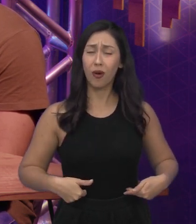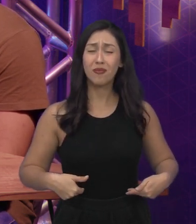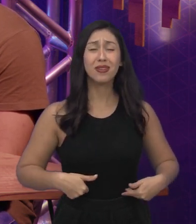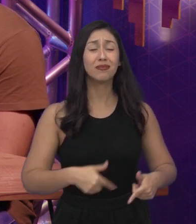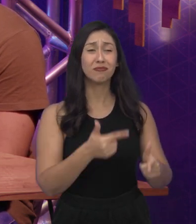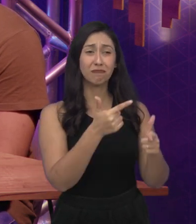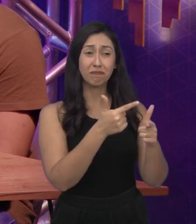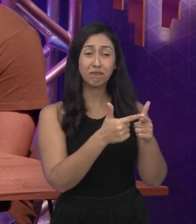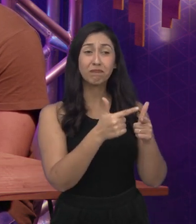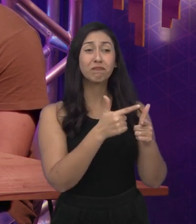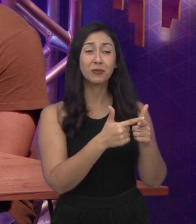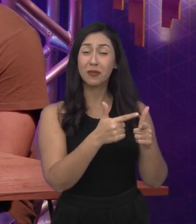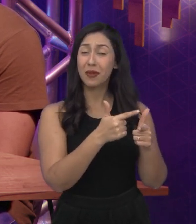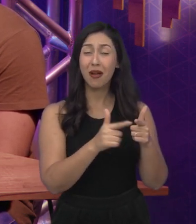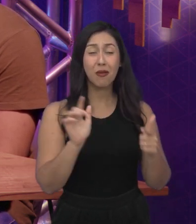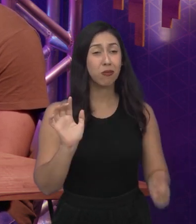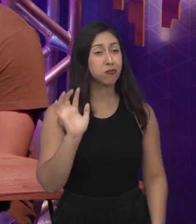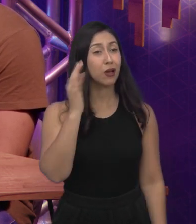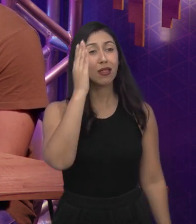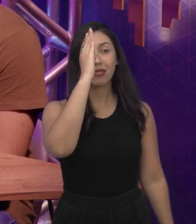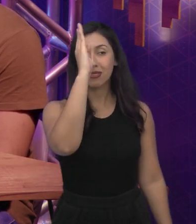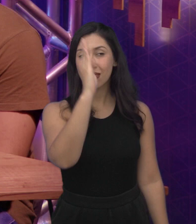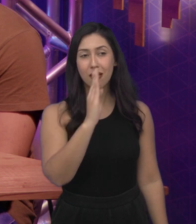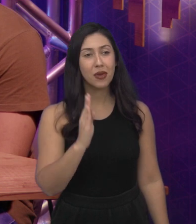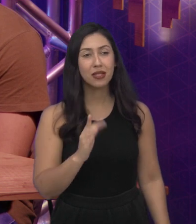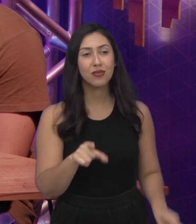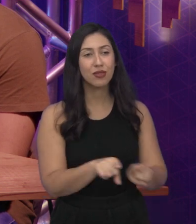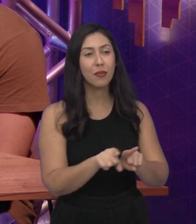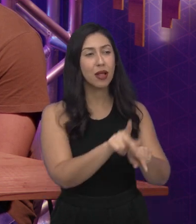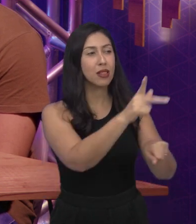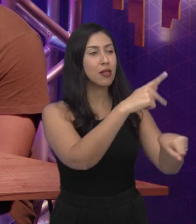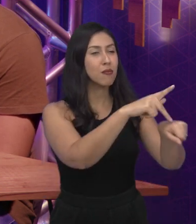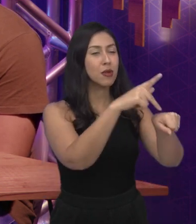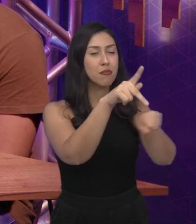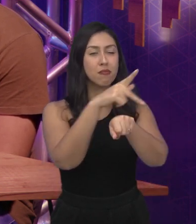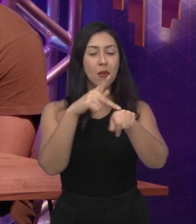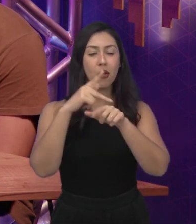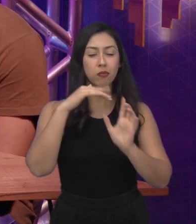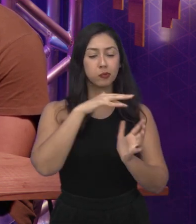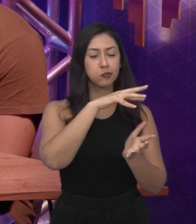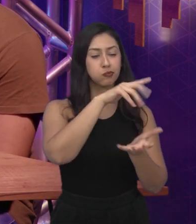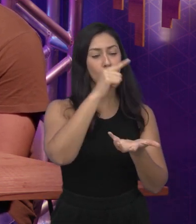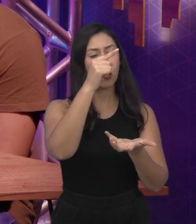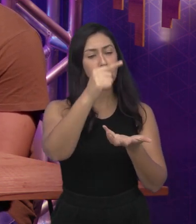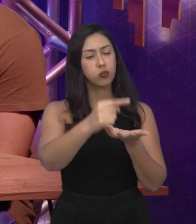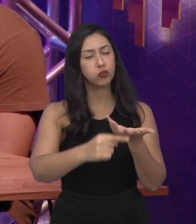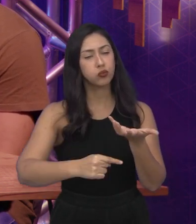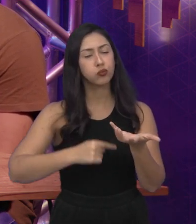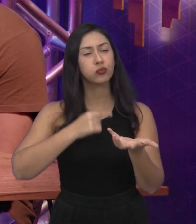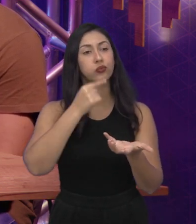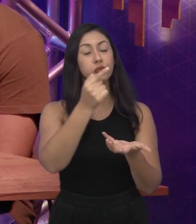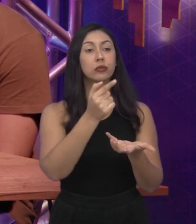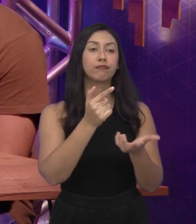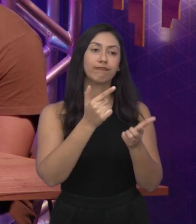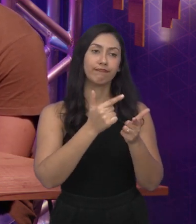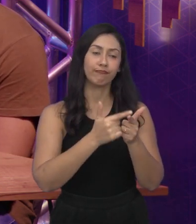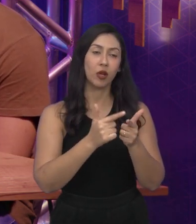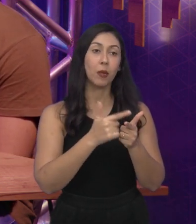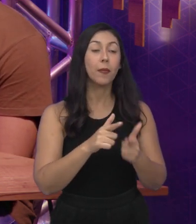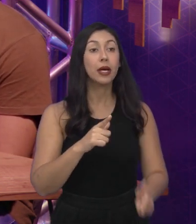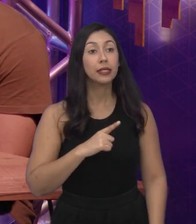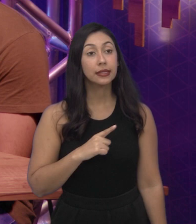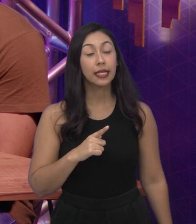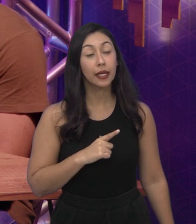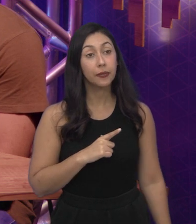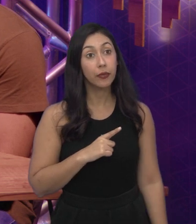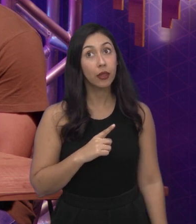um problema muito presente aqui no Brasil e em vários países do mundo, né? Talvez em todos os lugares a gente tem esse